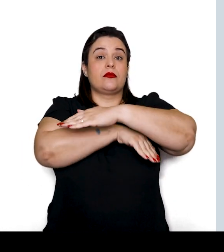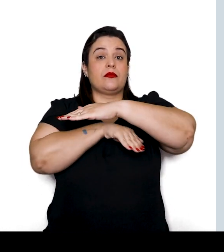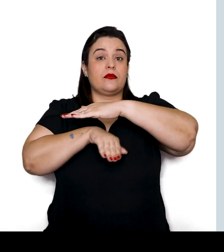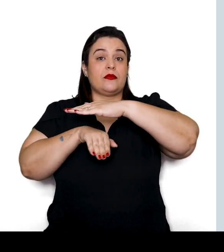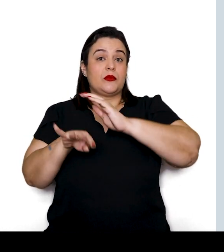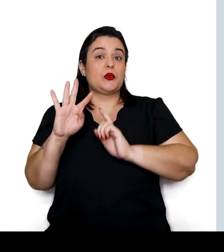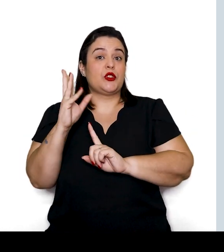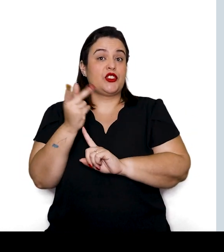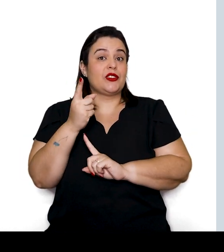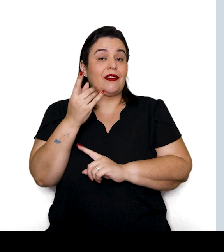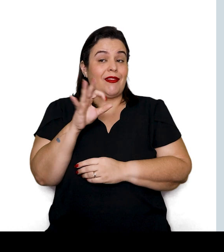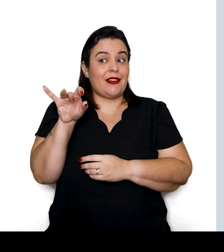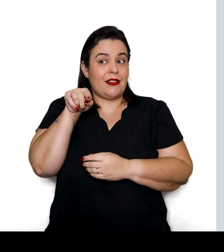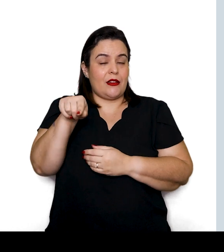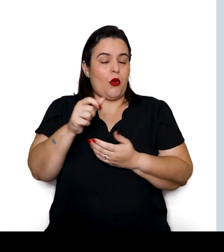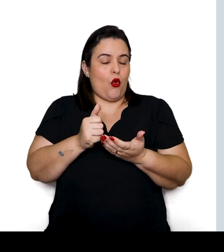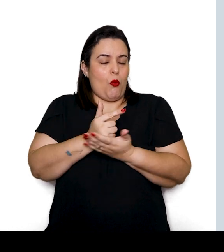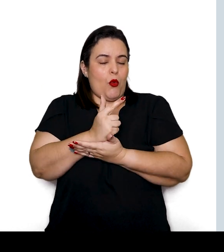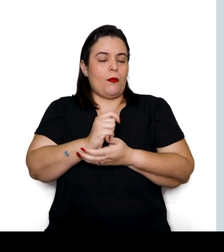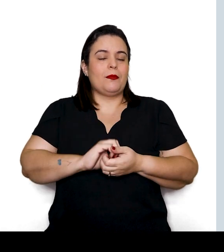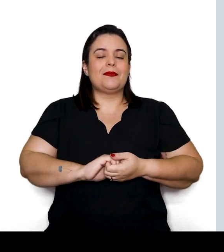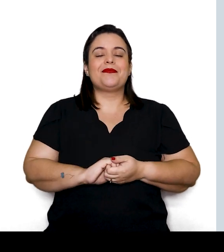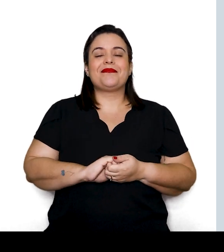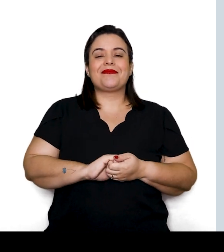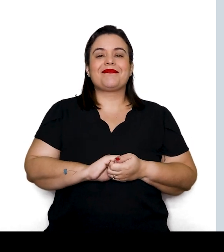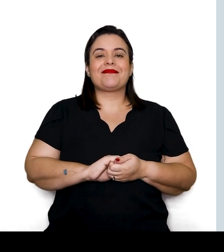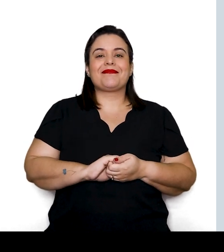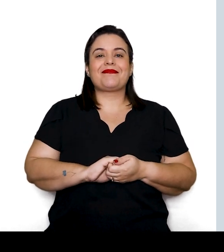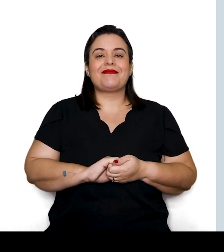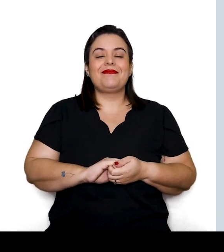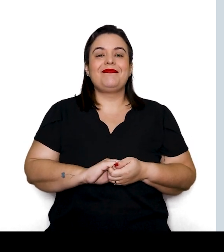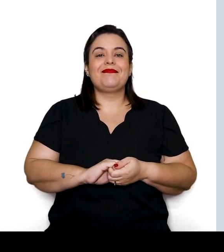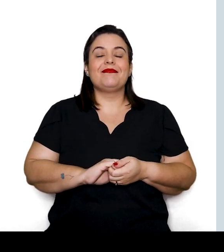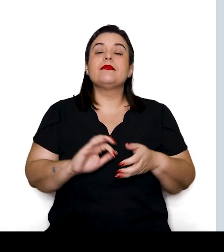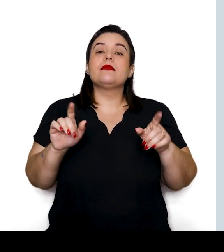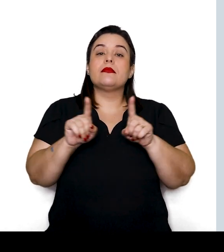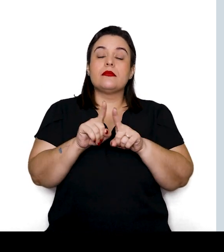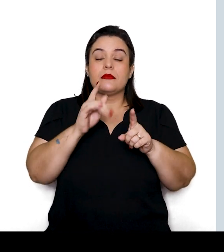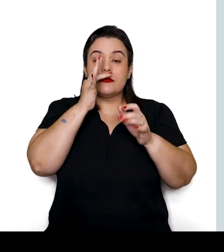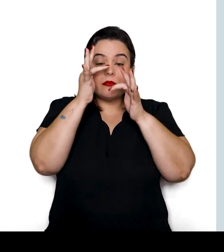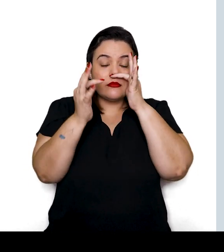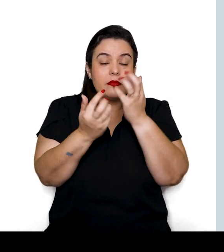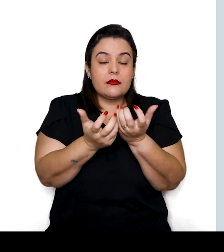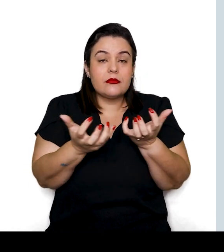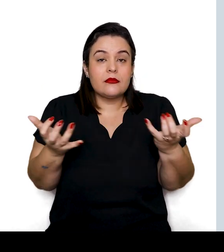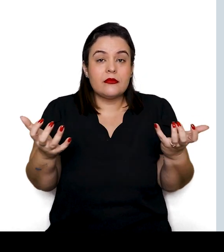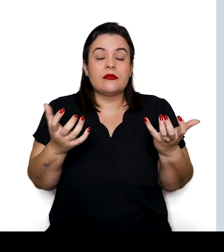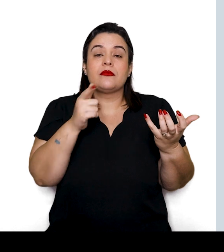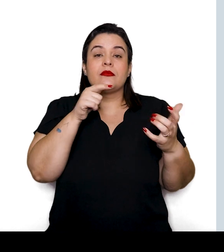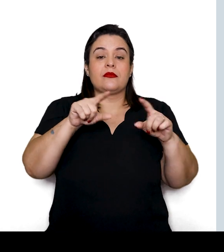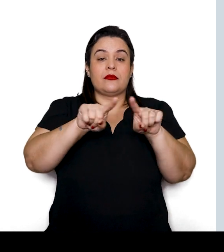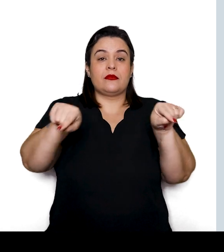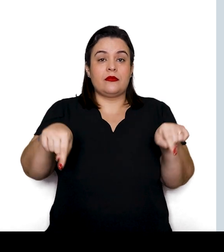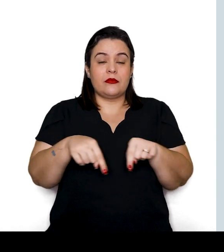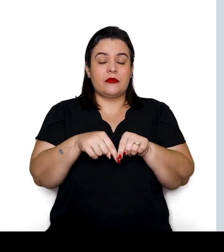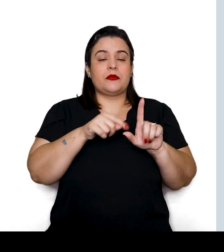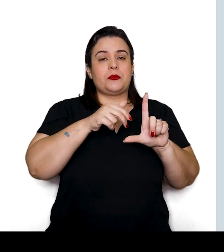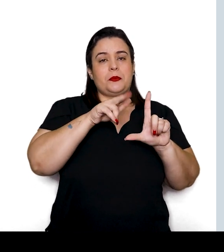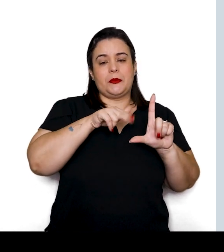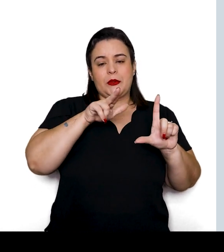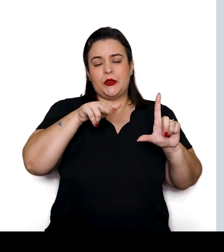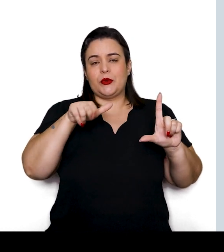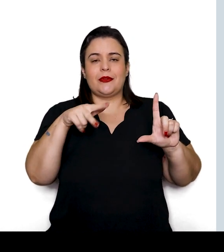1797-1858, pertencentes à coleção do artista francês. Para além da concepção de seu jardim d'água, muitas